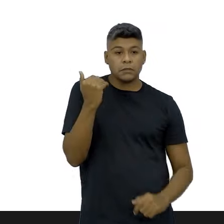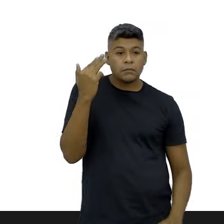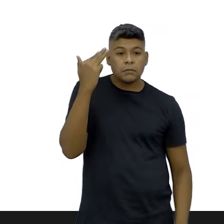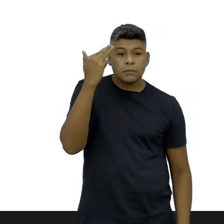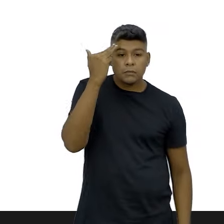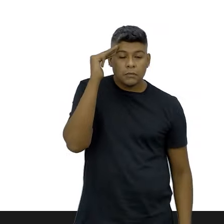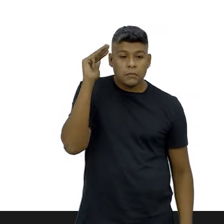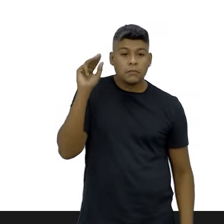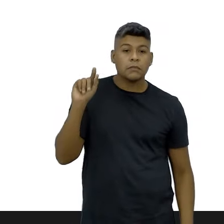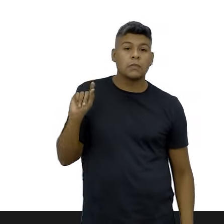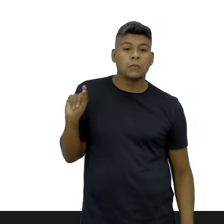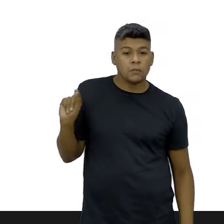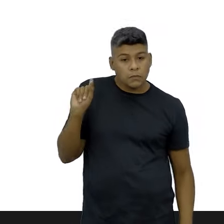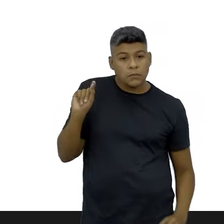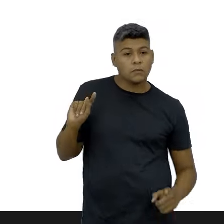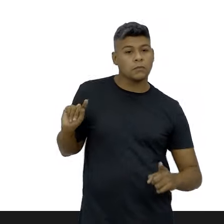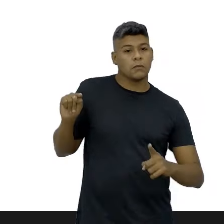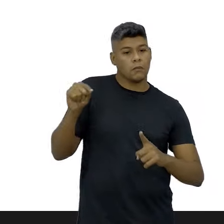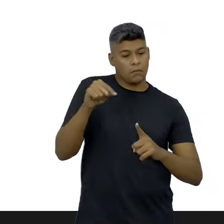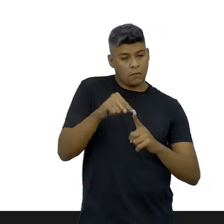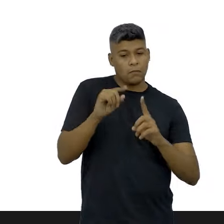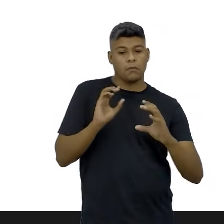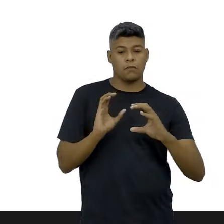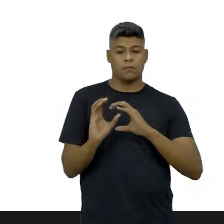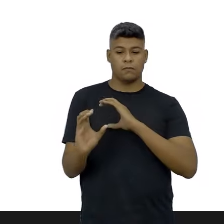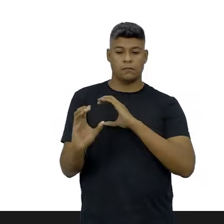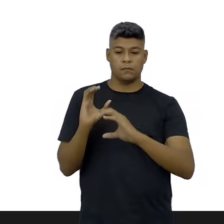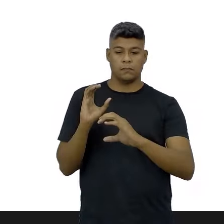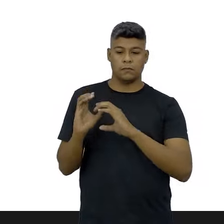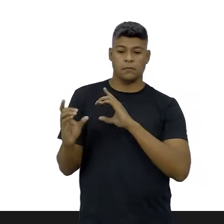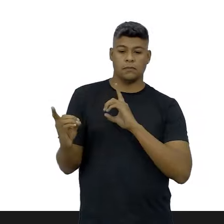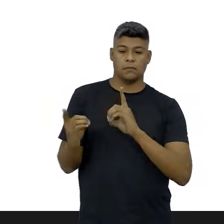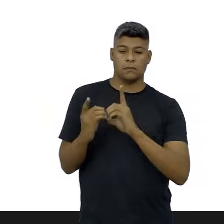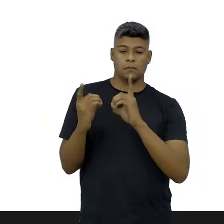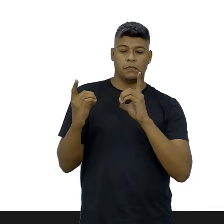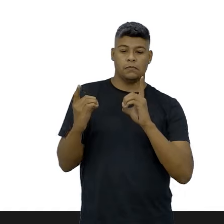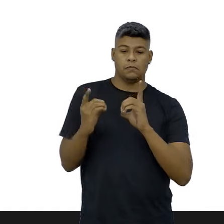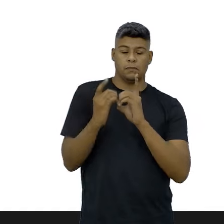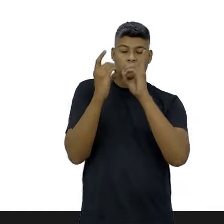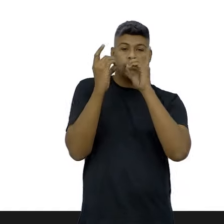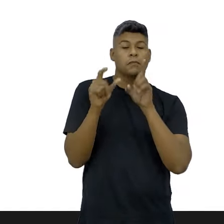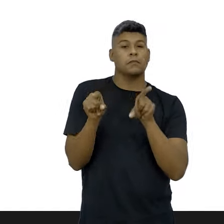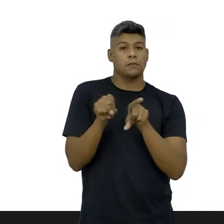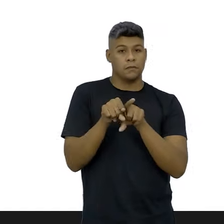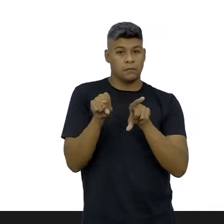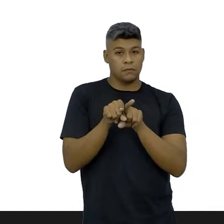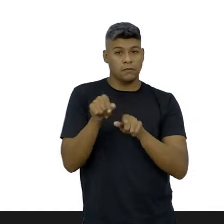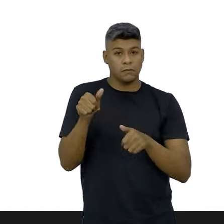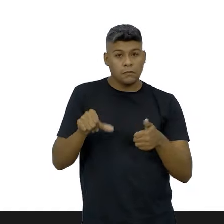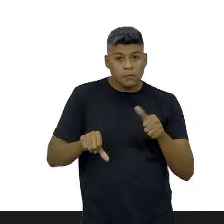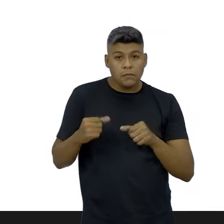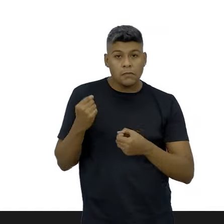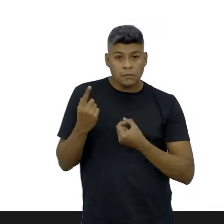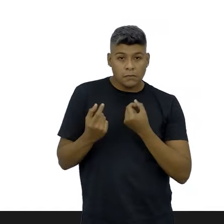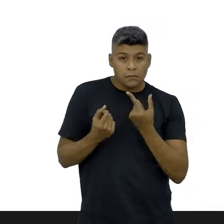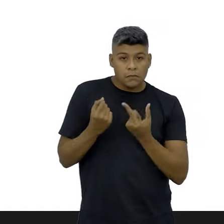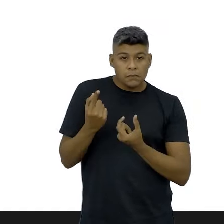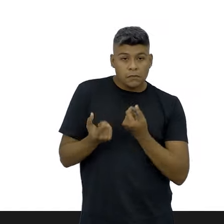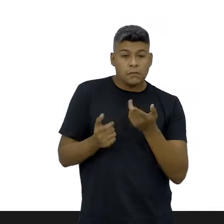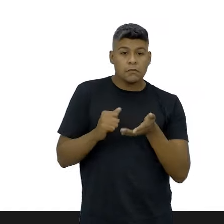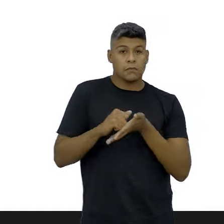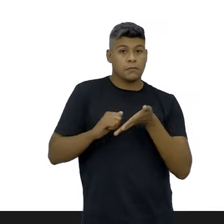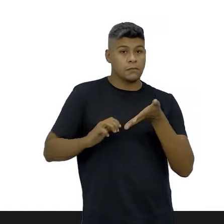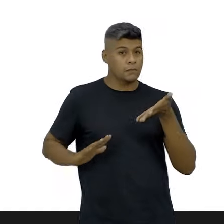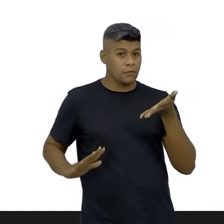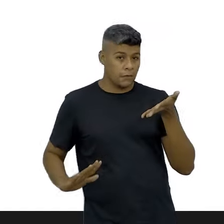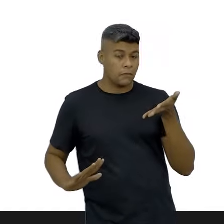memórias, considerando seus propósitos comunicativos e didáticos. Vamos também analisar algumas atividades